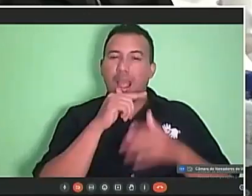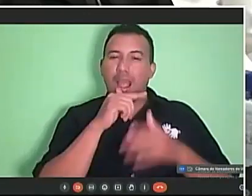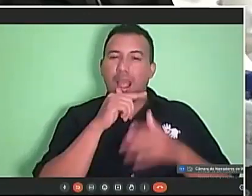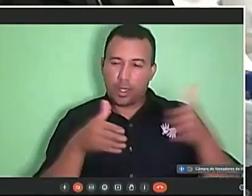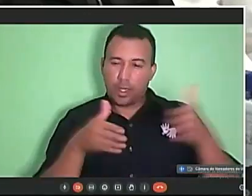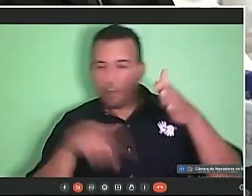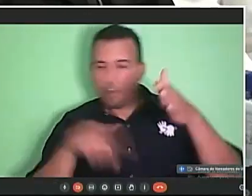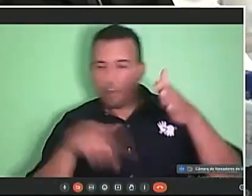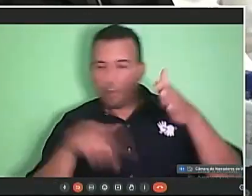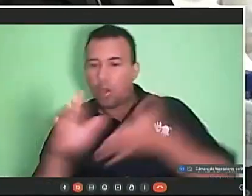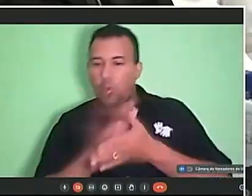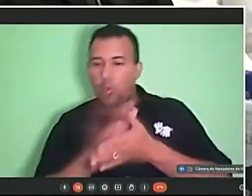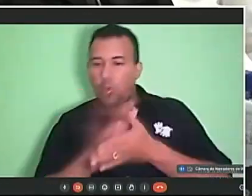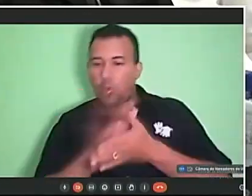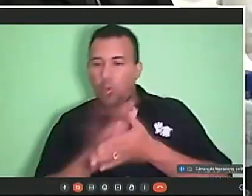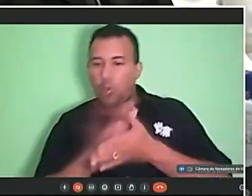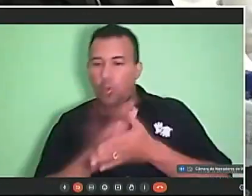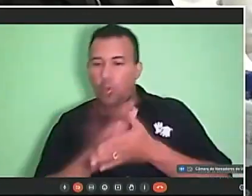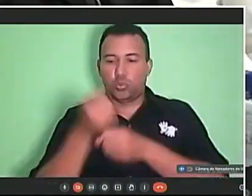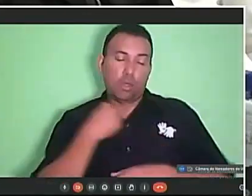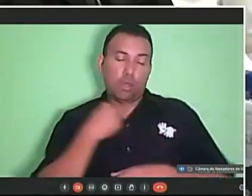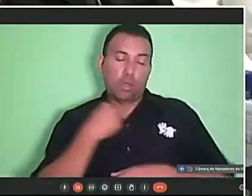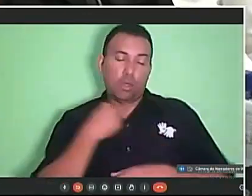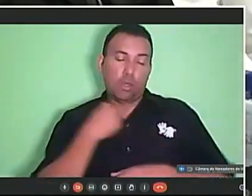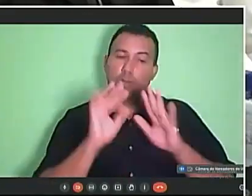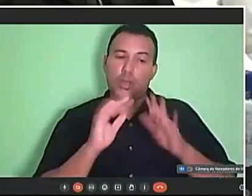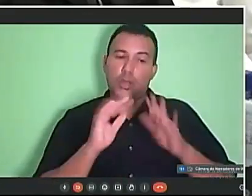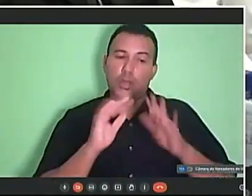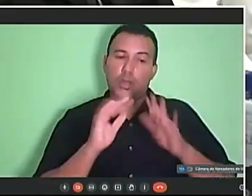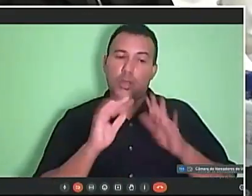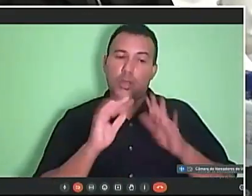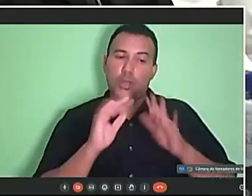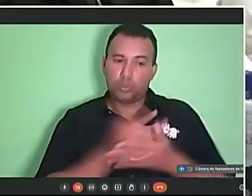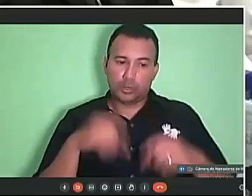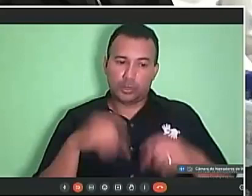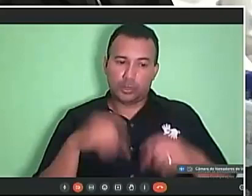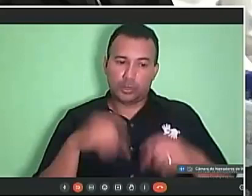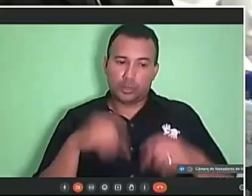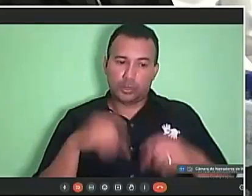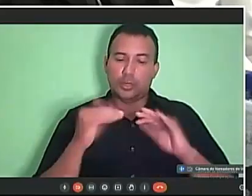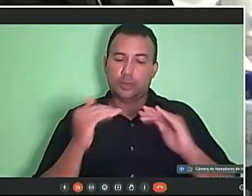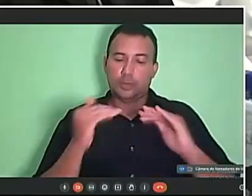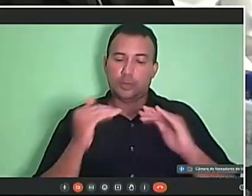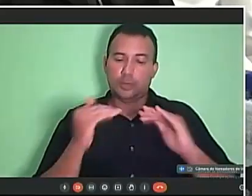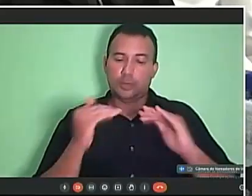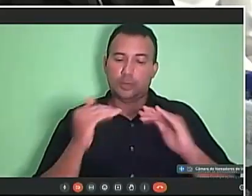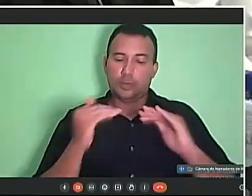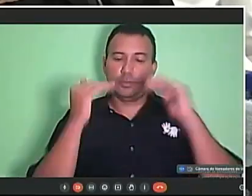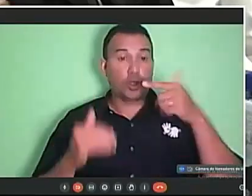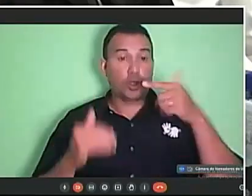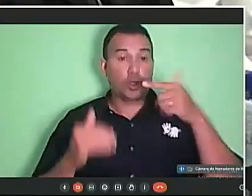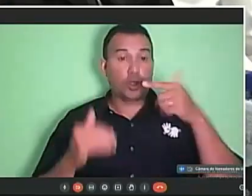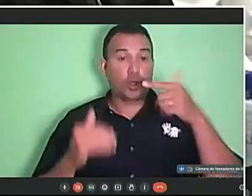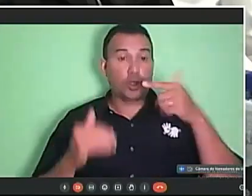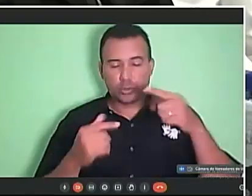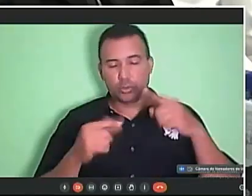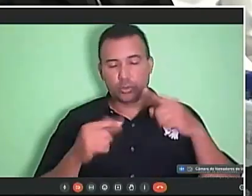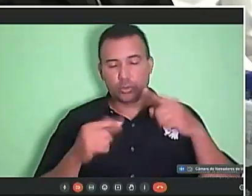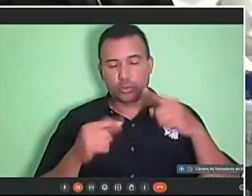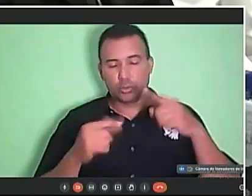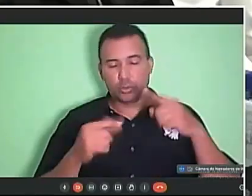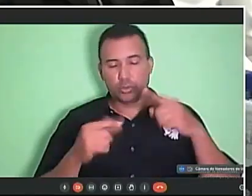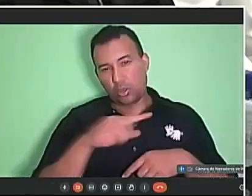construído, mas tem alguns níveis que é necessário fazer 2 pisos. Nós sabemos que a nossa